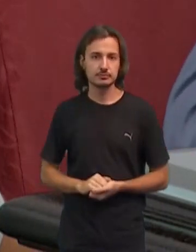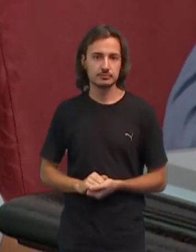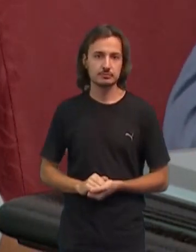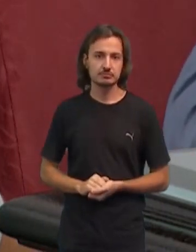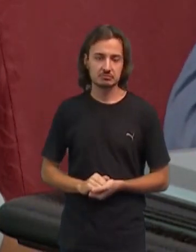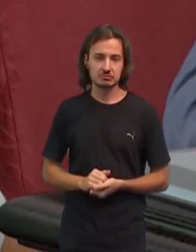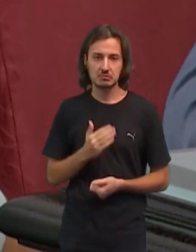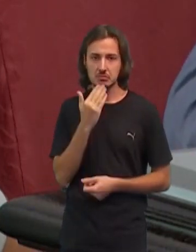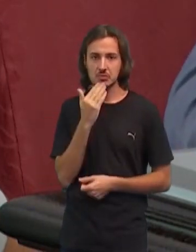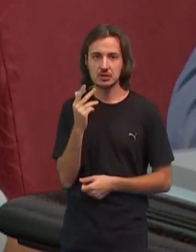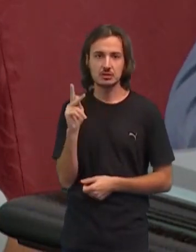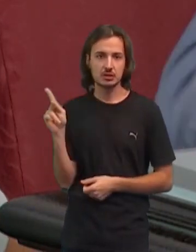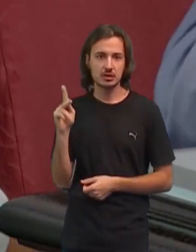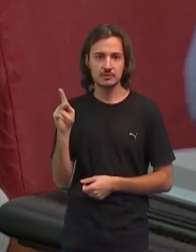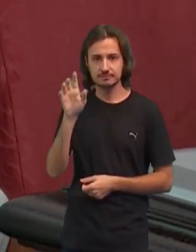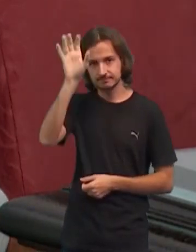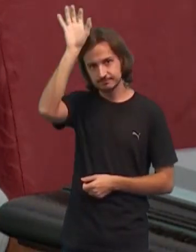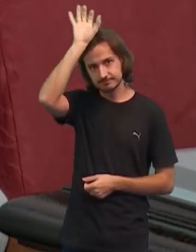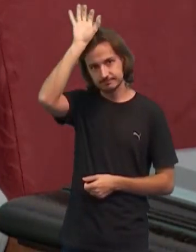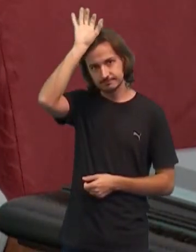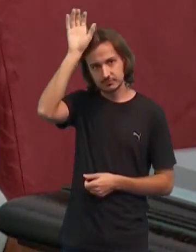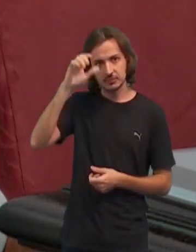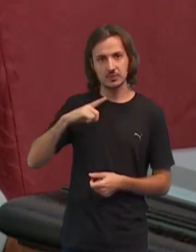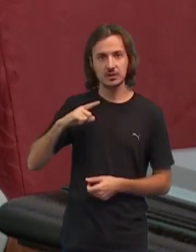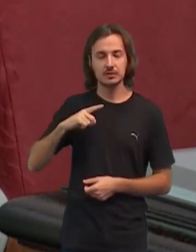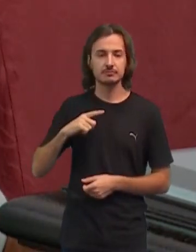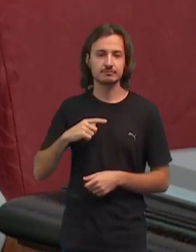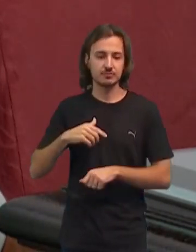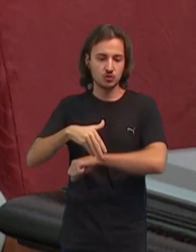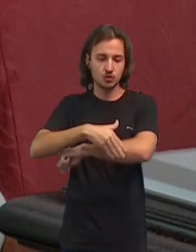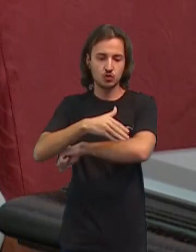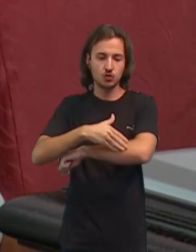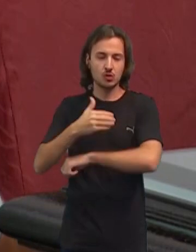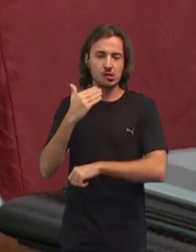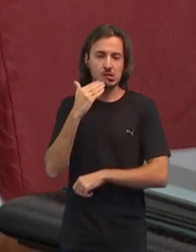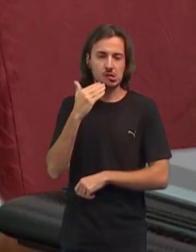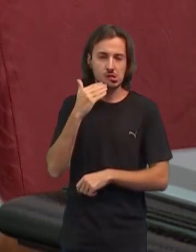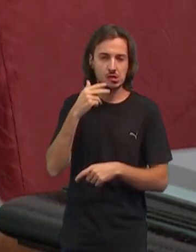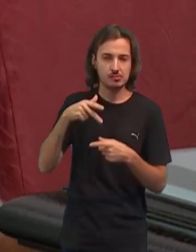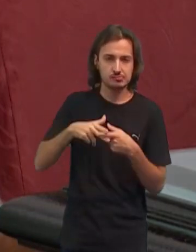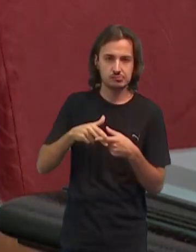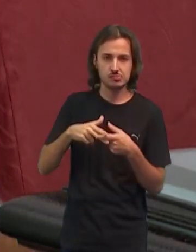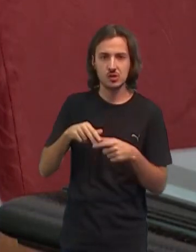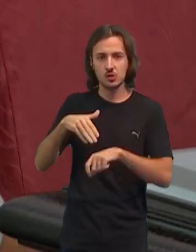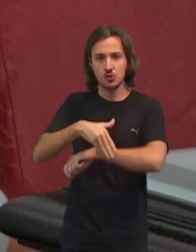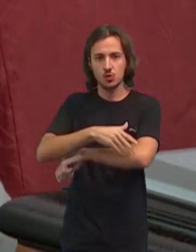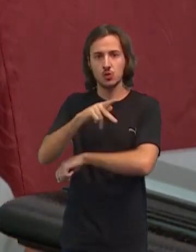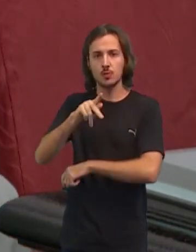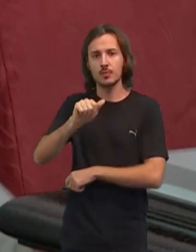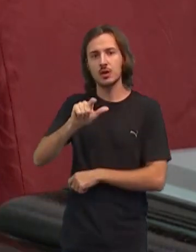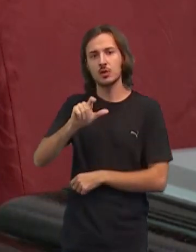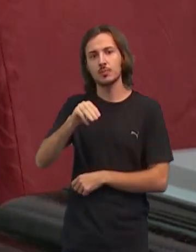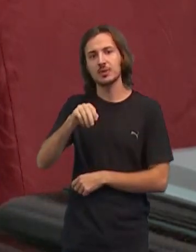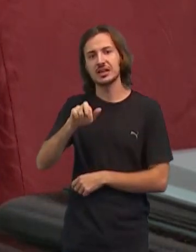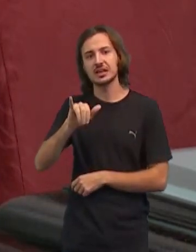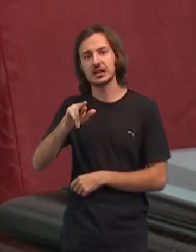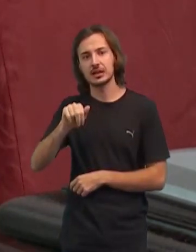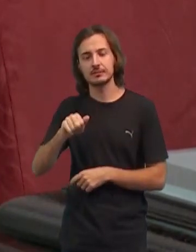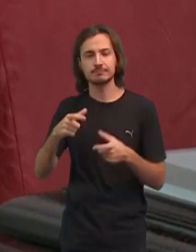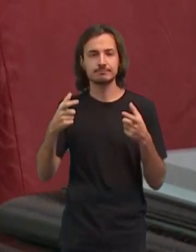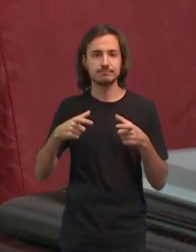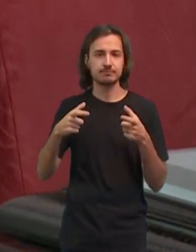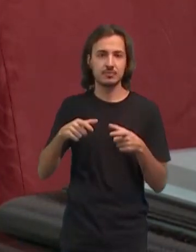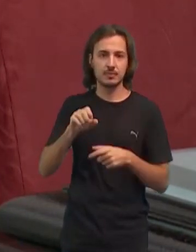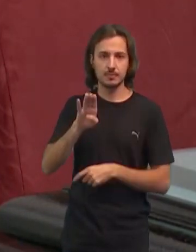Requerimento, vereador Wagner de Oliveira solicita serviço de tapa-buraco na rua Pedro Nava, Rua das Palmeiras e Rua das Estrelas, no bairro Benfica,